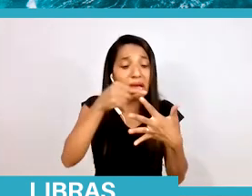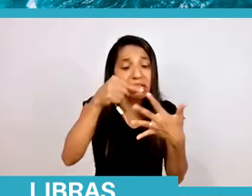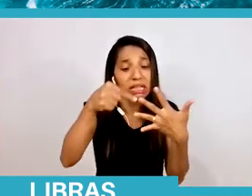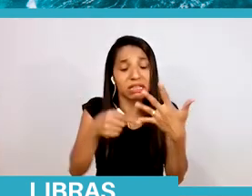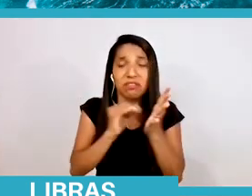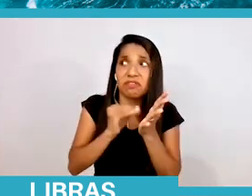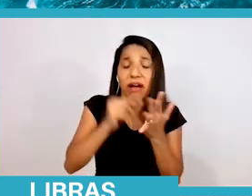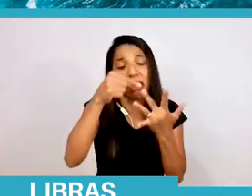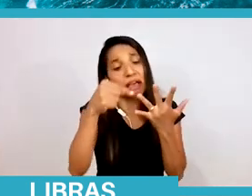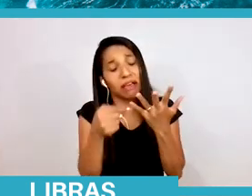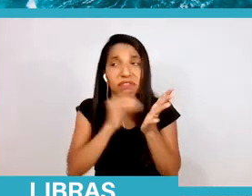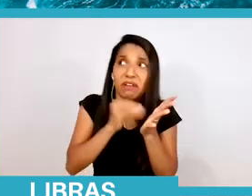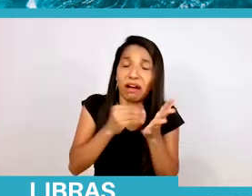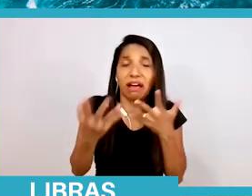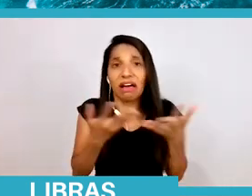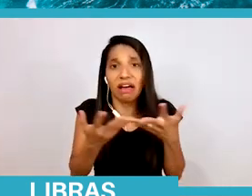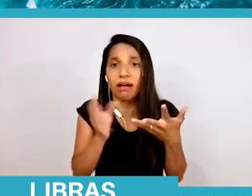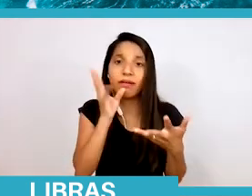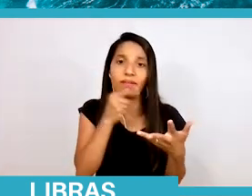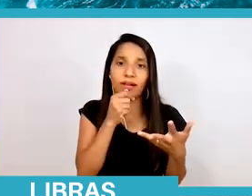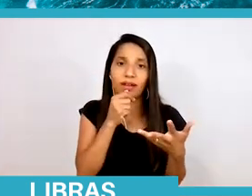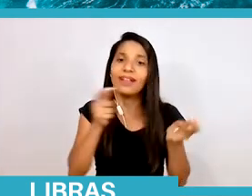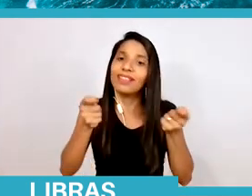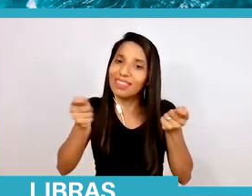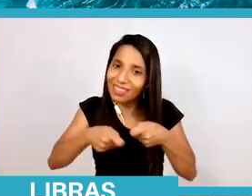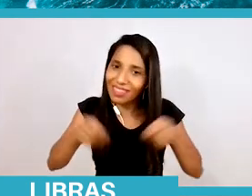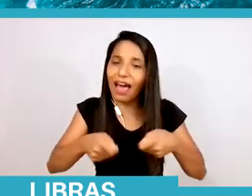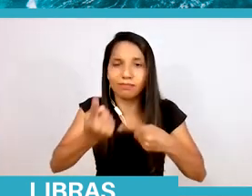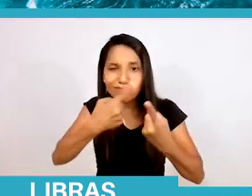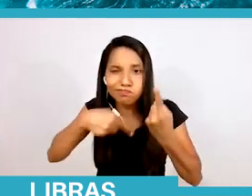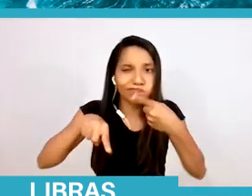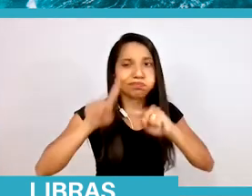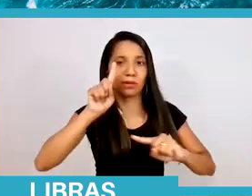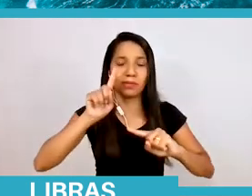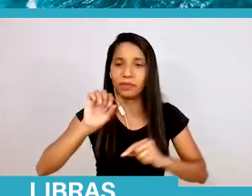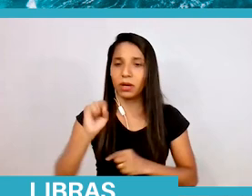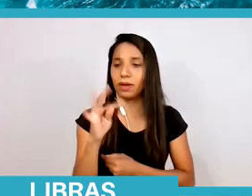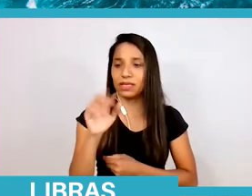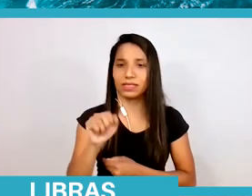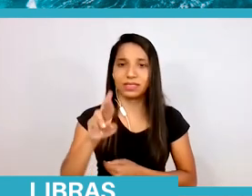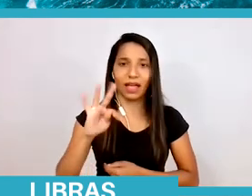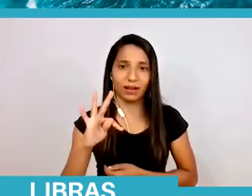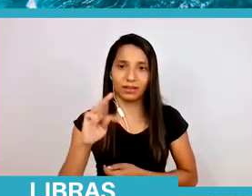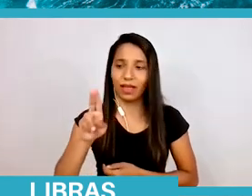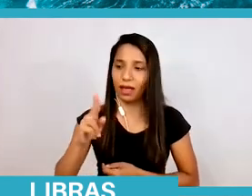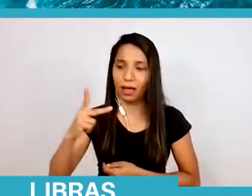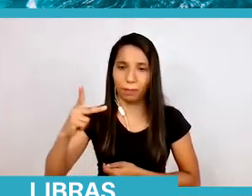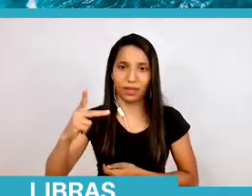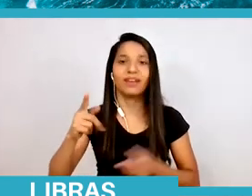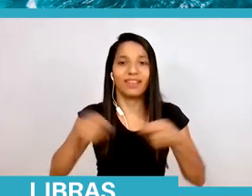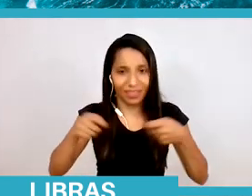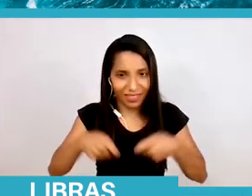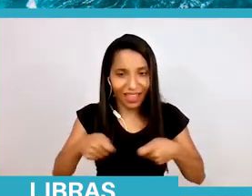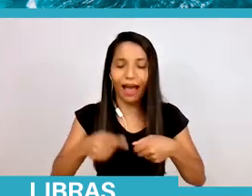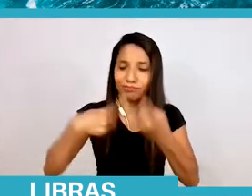chance de você, sim, alcançar um sucesso com uma startup, com um empreendimento, é muito maior. Então, espero que vocês tenham gostado,